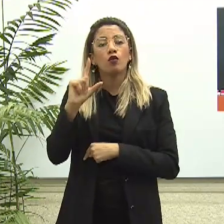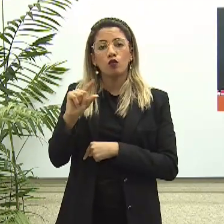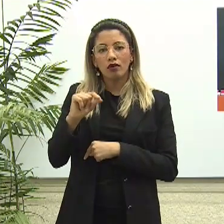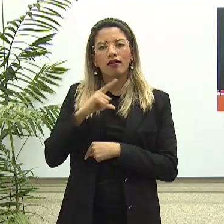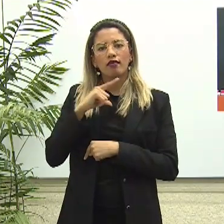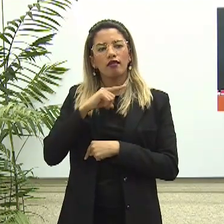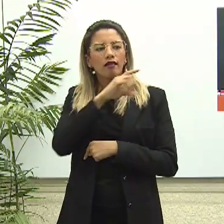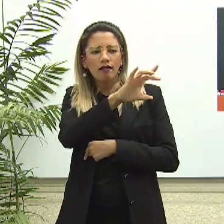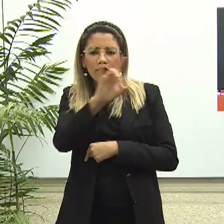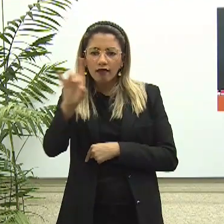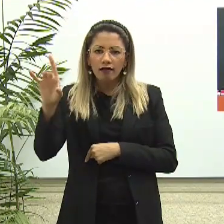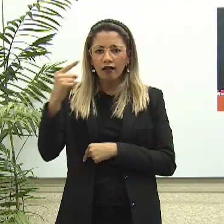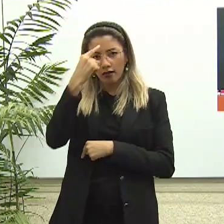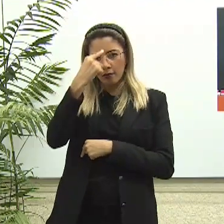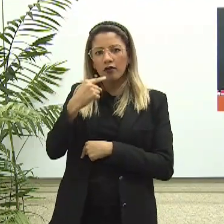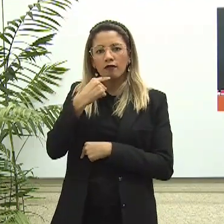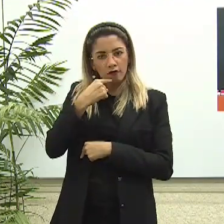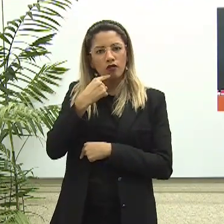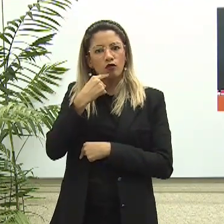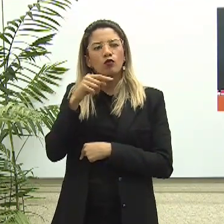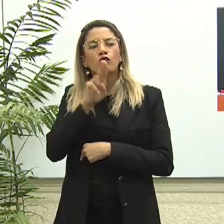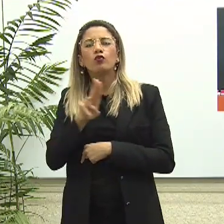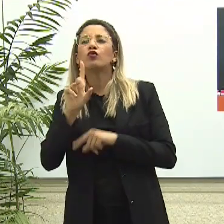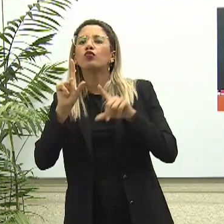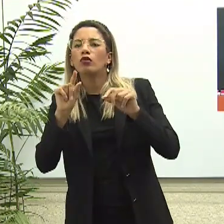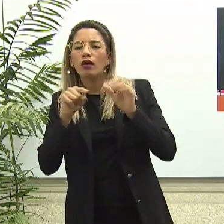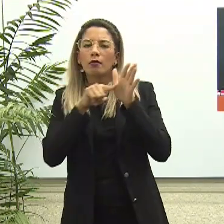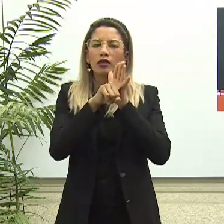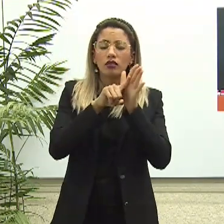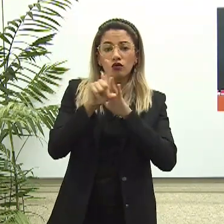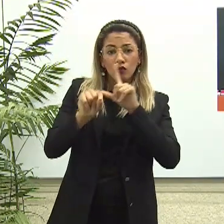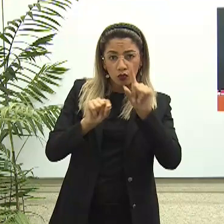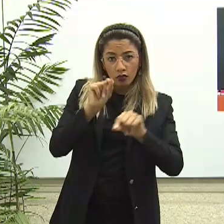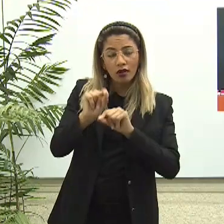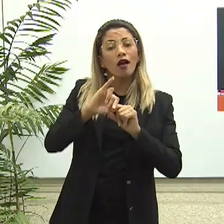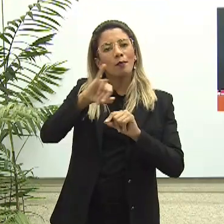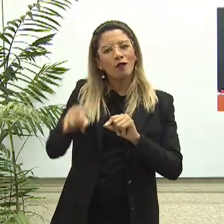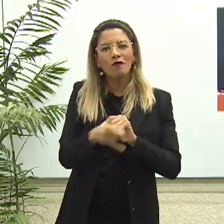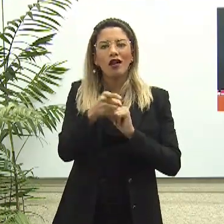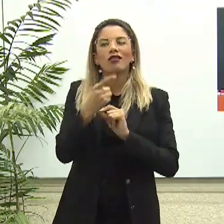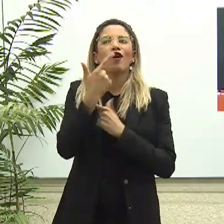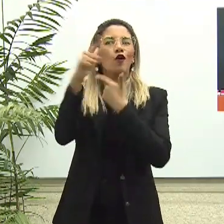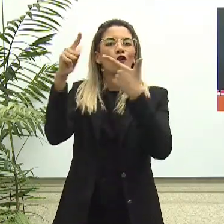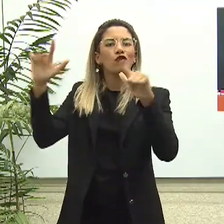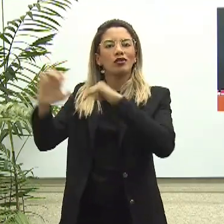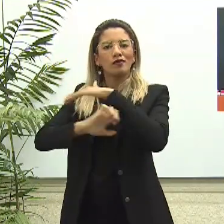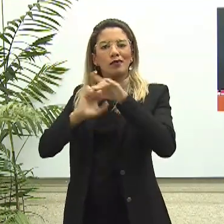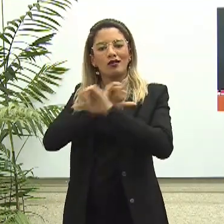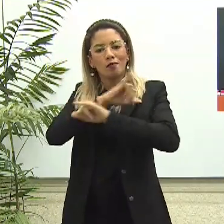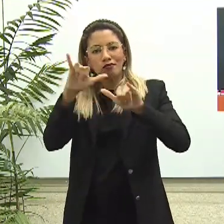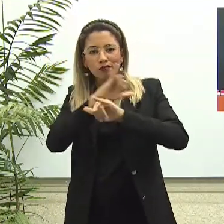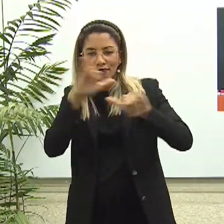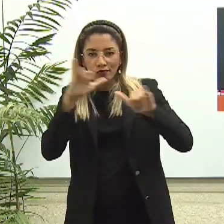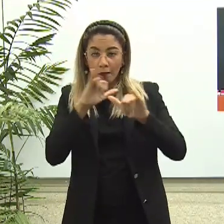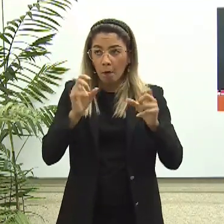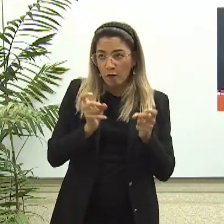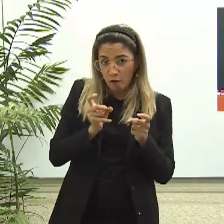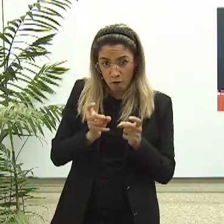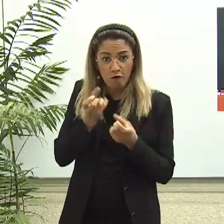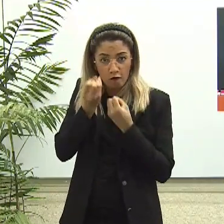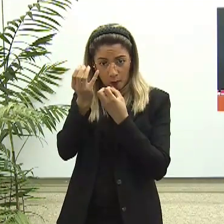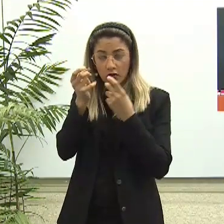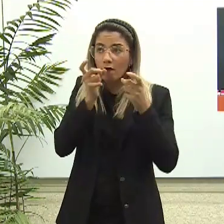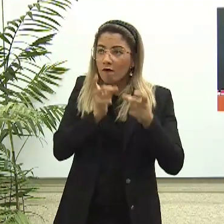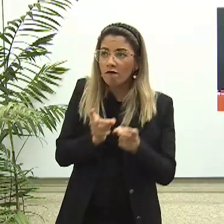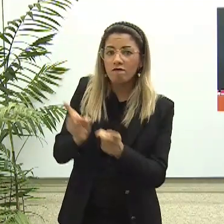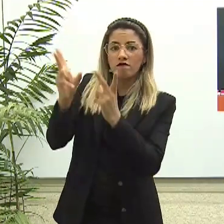revender esse histórico de acesso para empresa anunciantes né e ao revender otimiza as vendas e a Google fica a Google que a